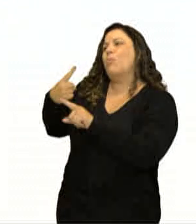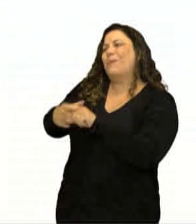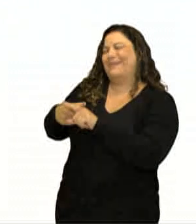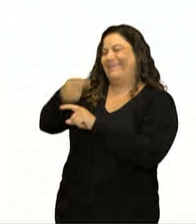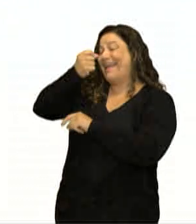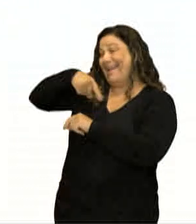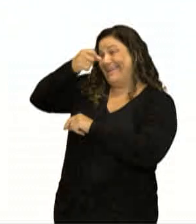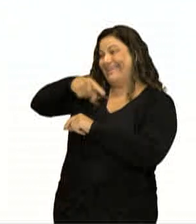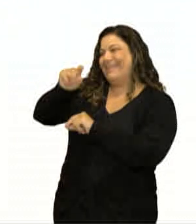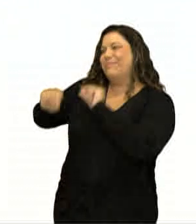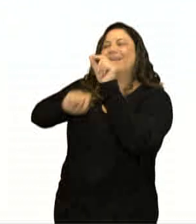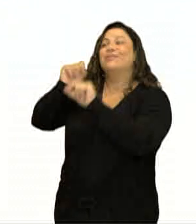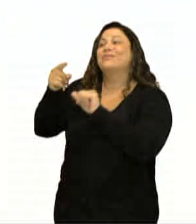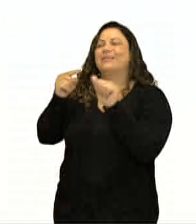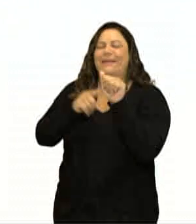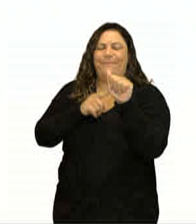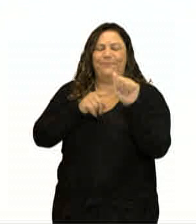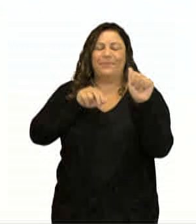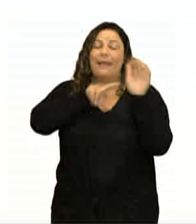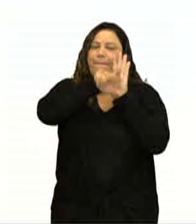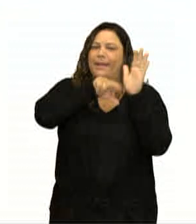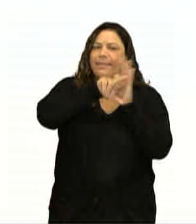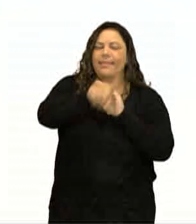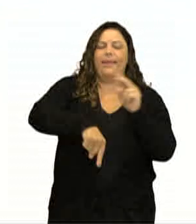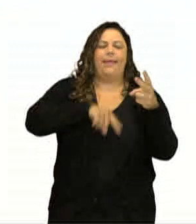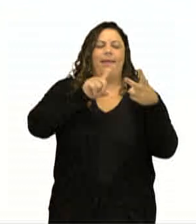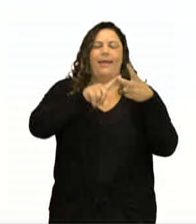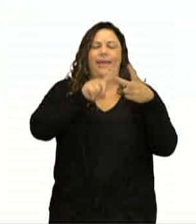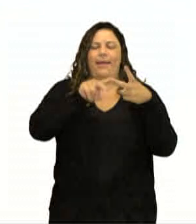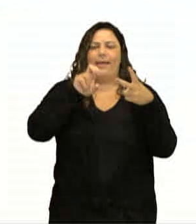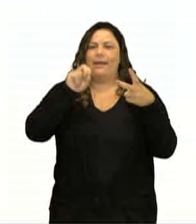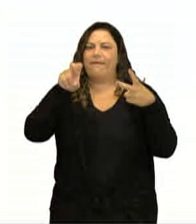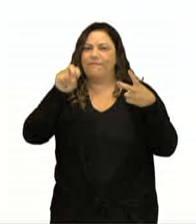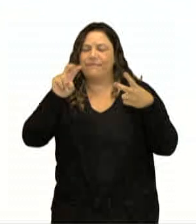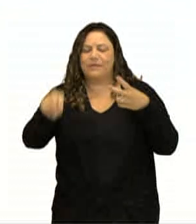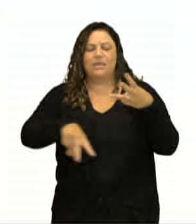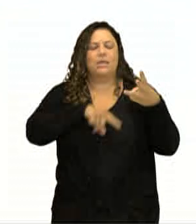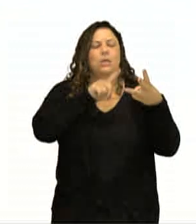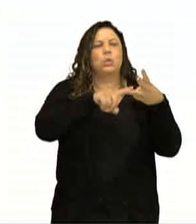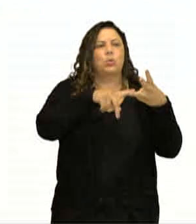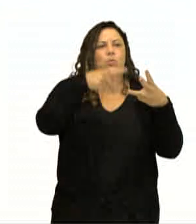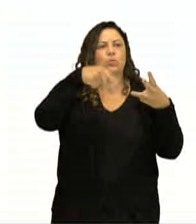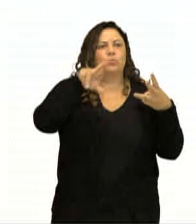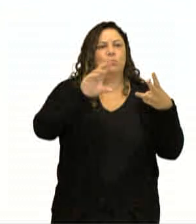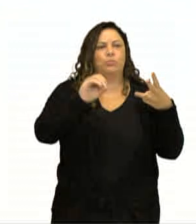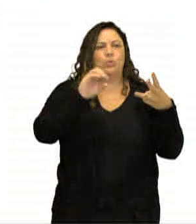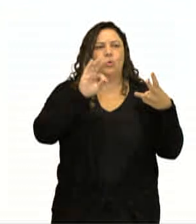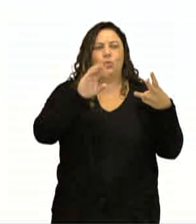você quiser. Você pode fazer anotações, ok? Muito obrigado, até uma próxima.